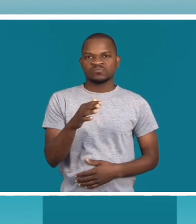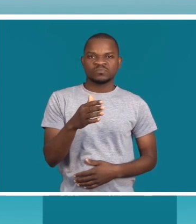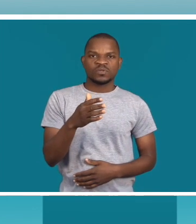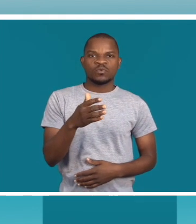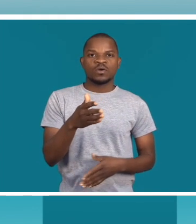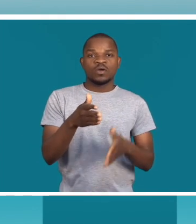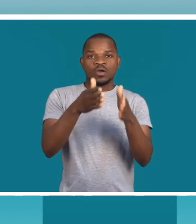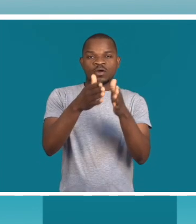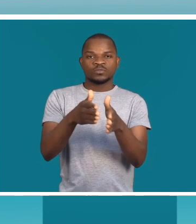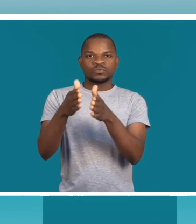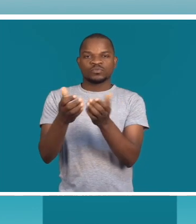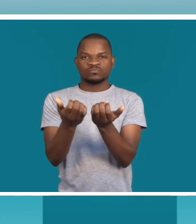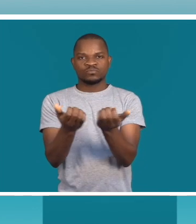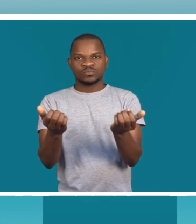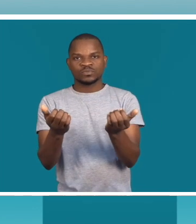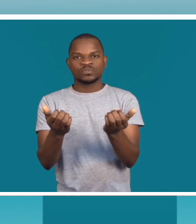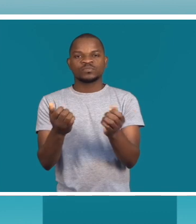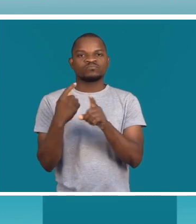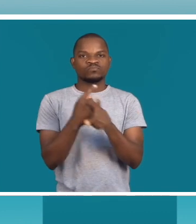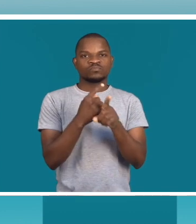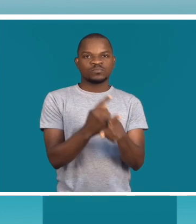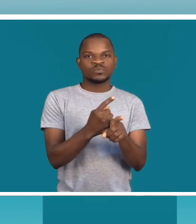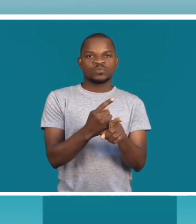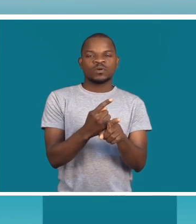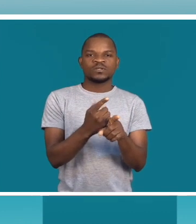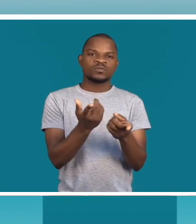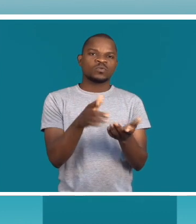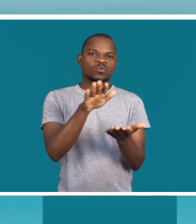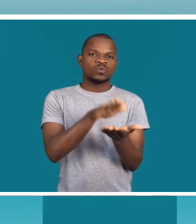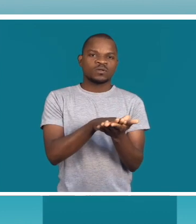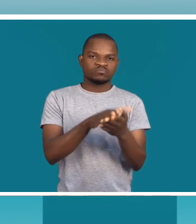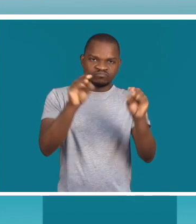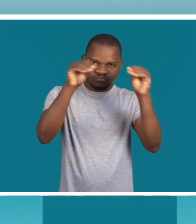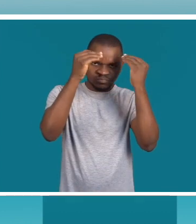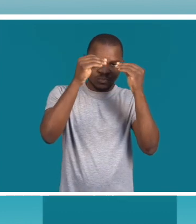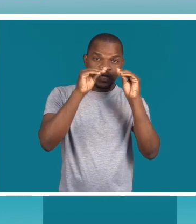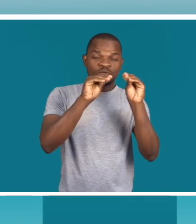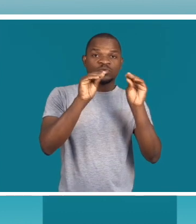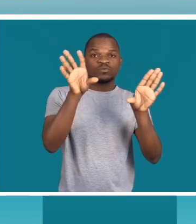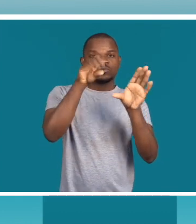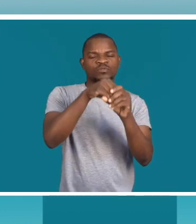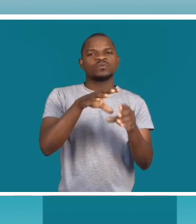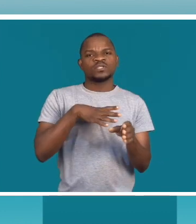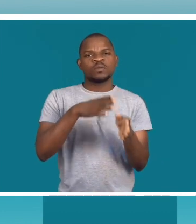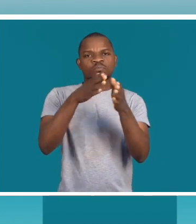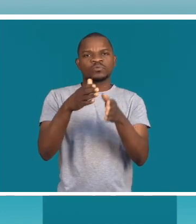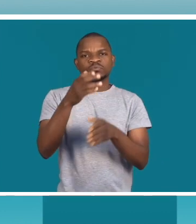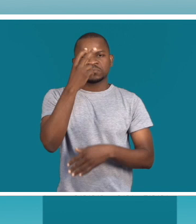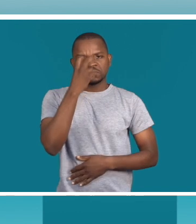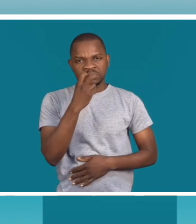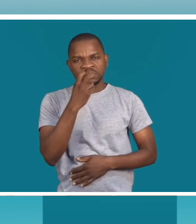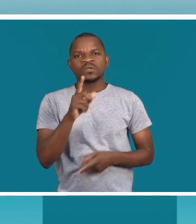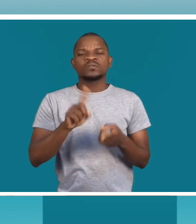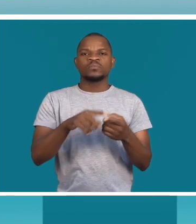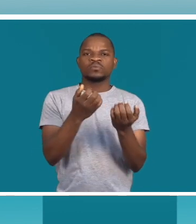um potencial que encontra-se de crianças que encontra-se no CREI, que é o Centro de Recursos da Educação Inclusiva, que estão lá crianças com deficiência visual,